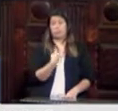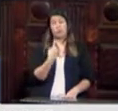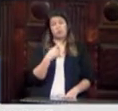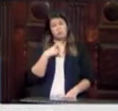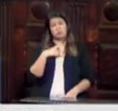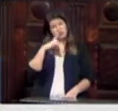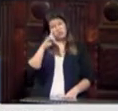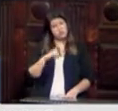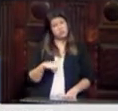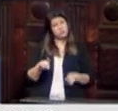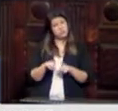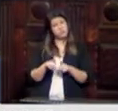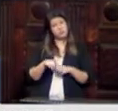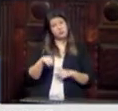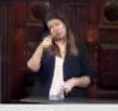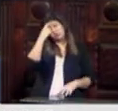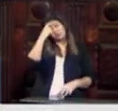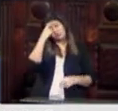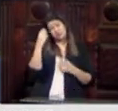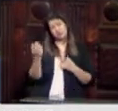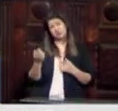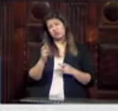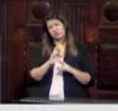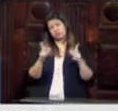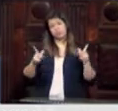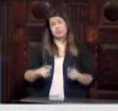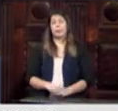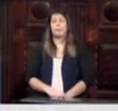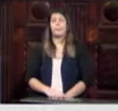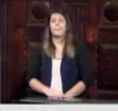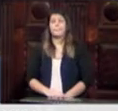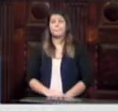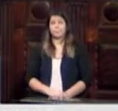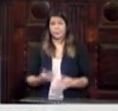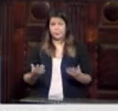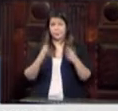divergente. Então, eu queria chamar a atenção, e antes de concluir,